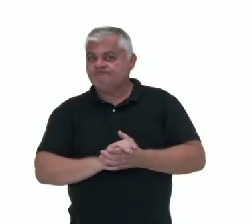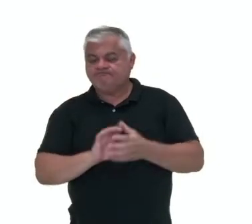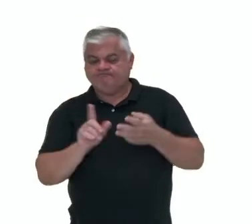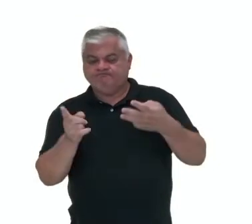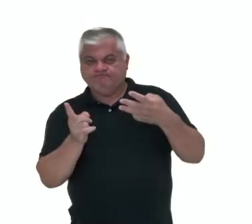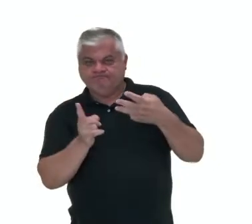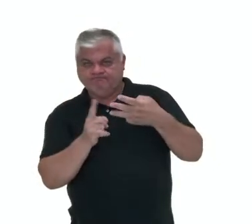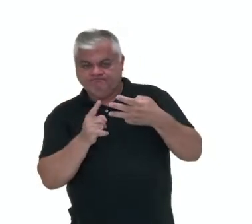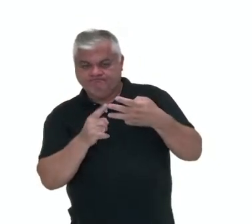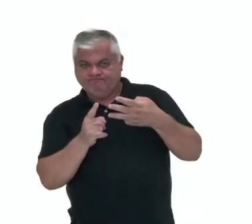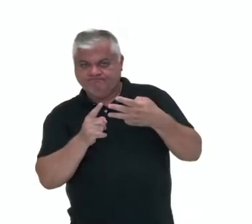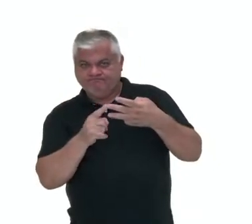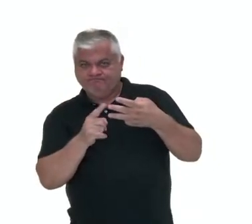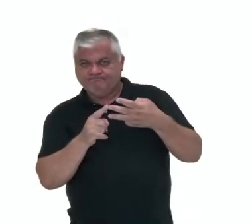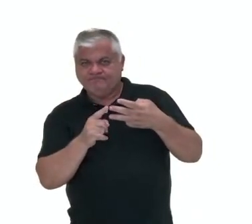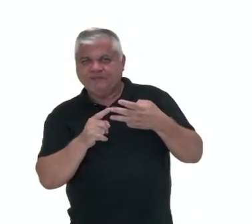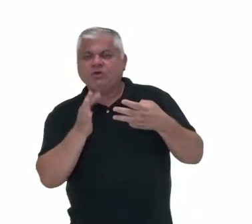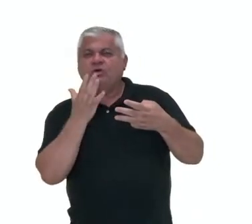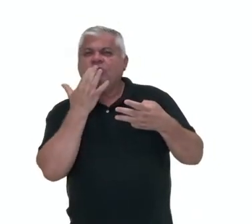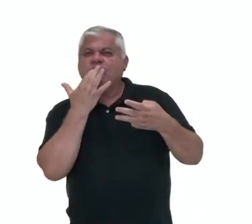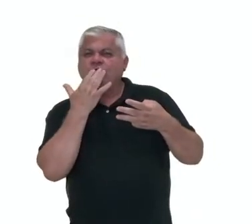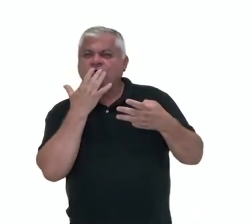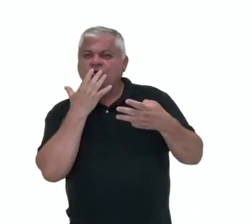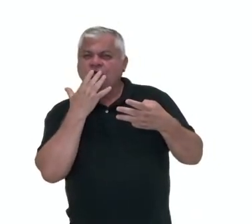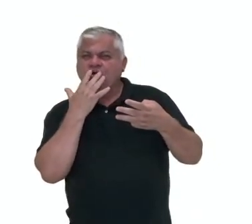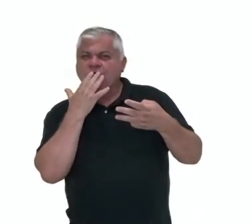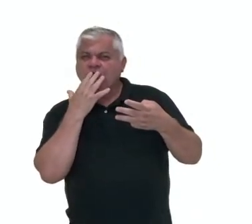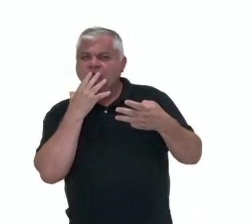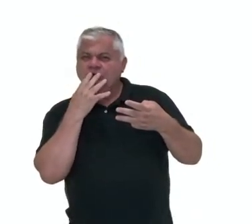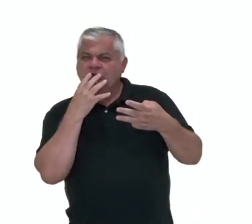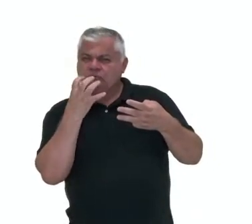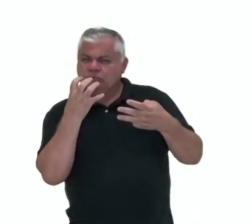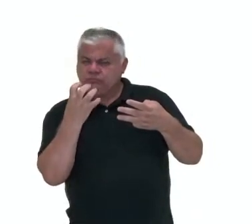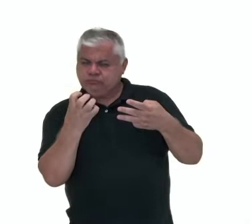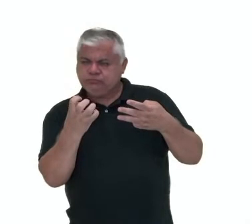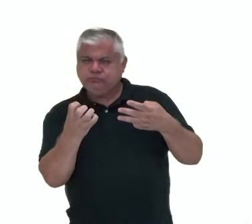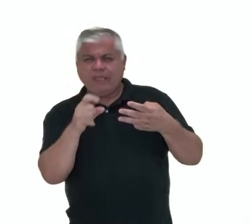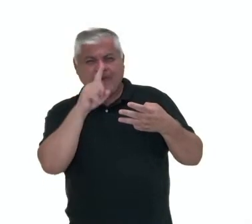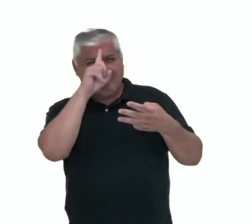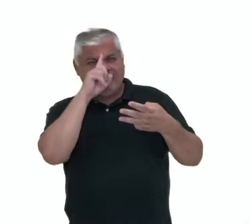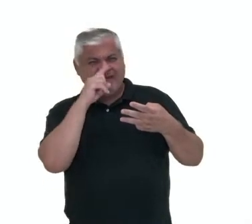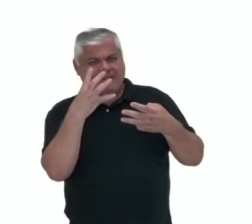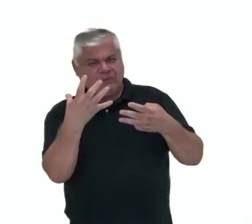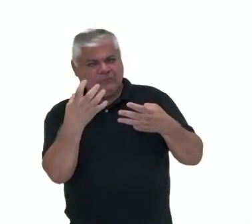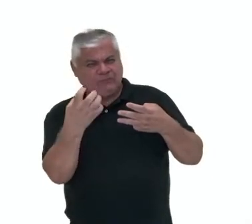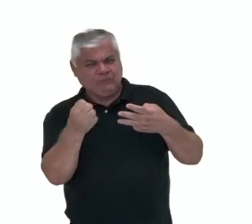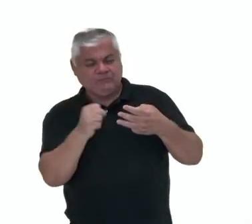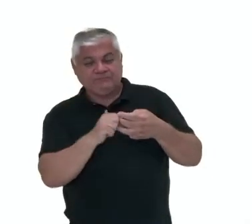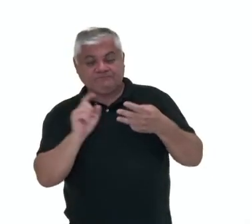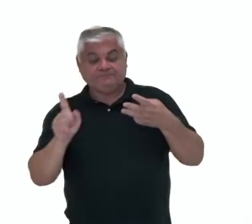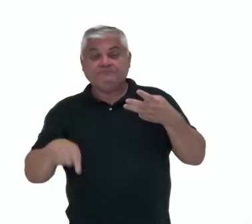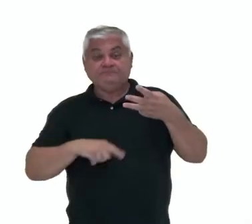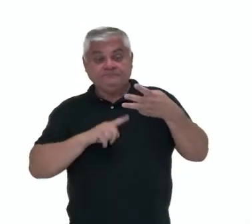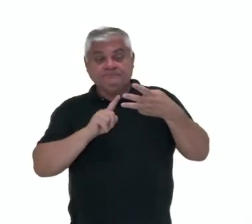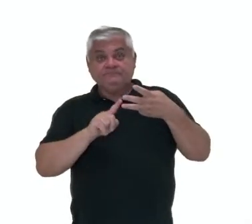a coloração, a cor já está um pouquinho mais escura. E por